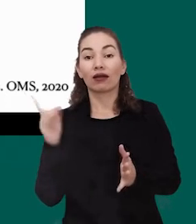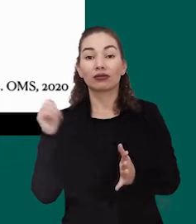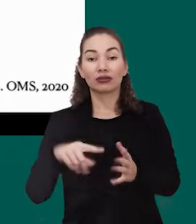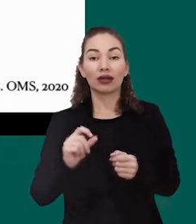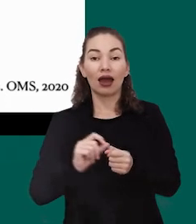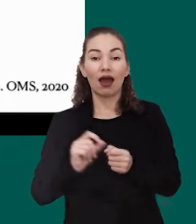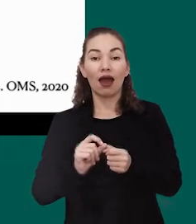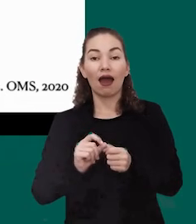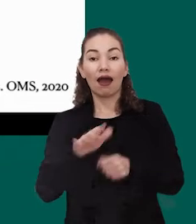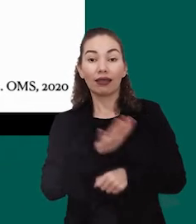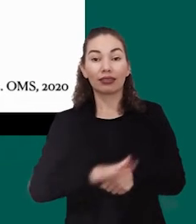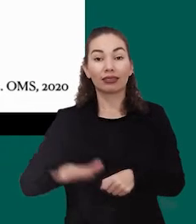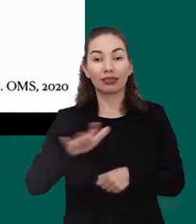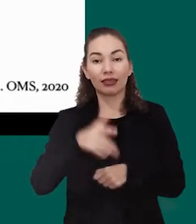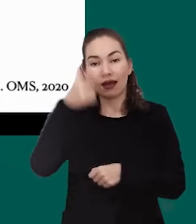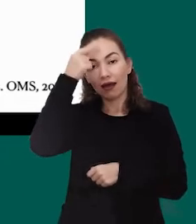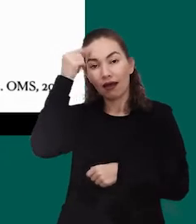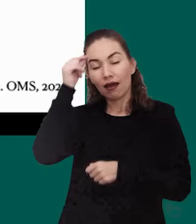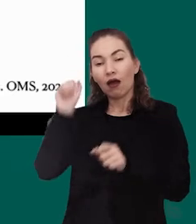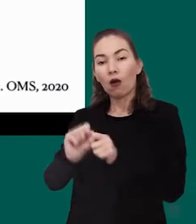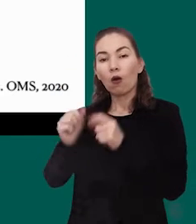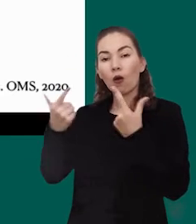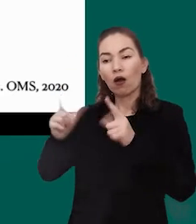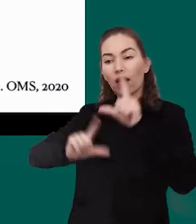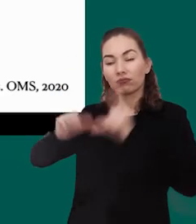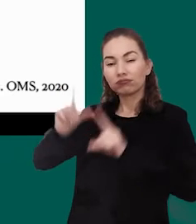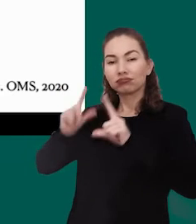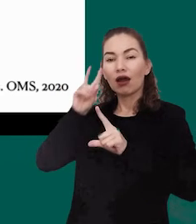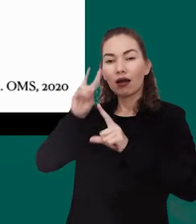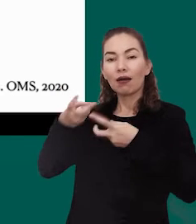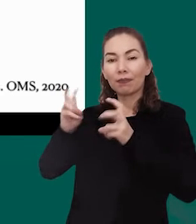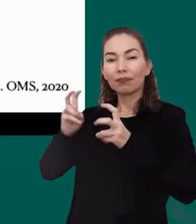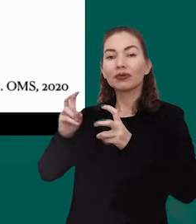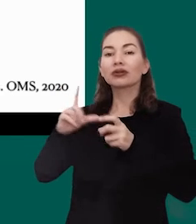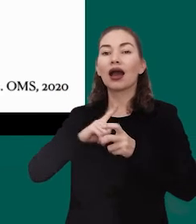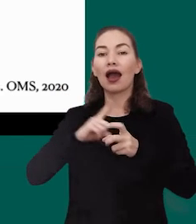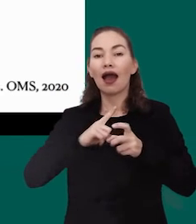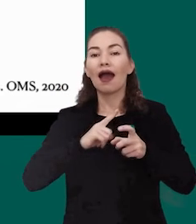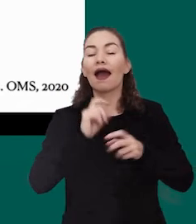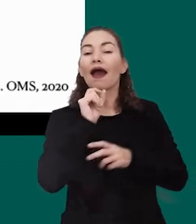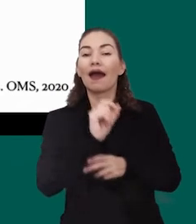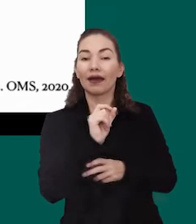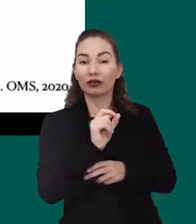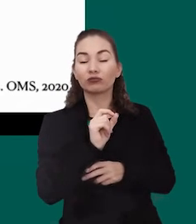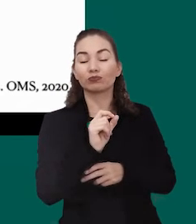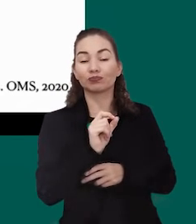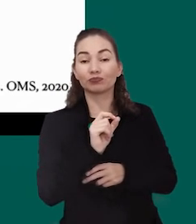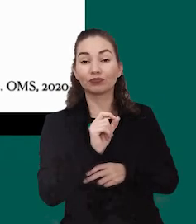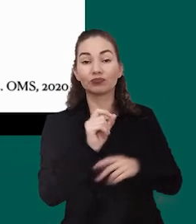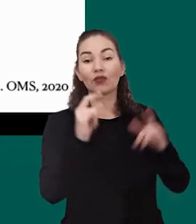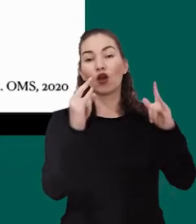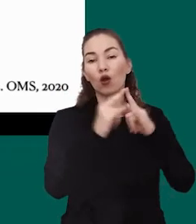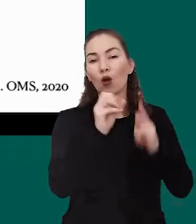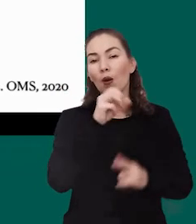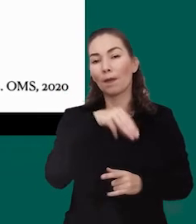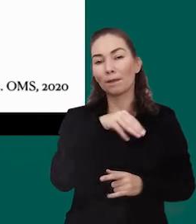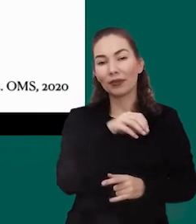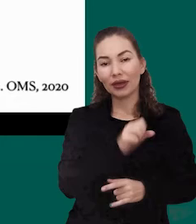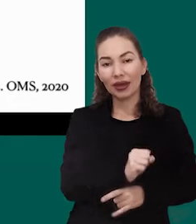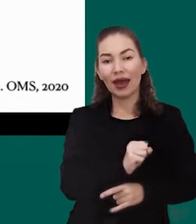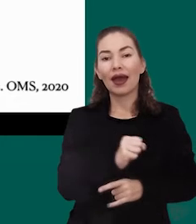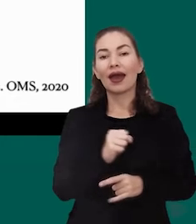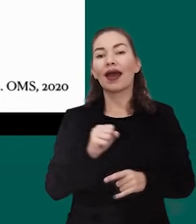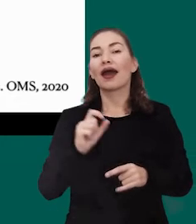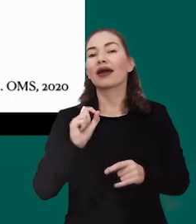meios acadêmicos, seja pela própria imprensa, quando órgãos, entidades regulatórias, como a Organização Mundial de Saúde, né, o